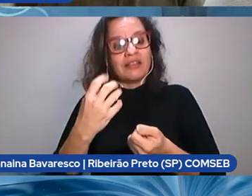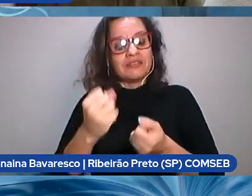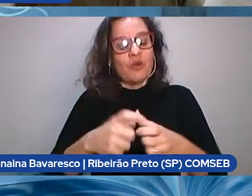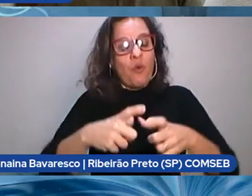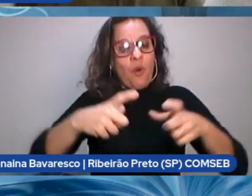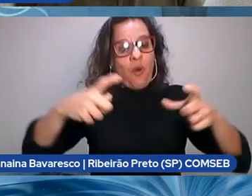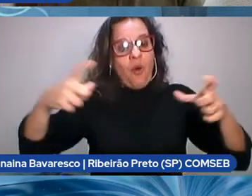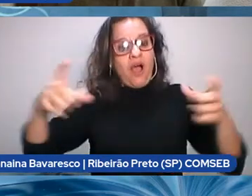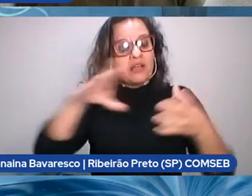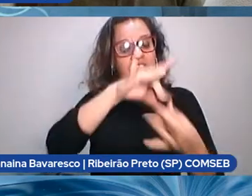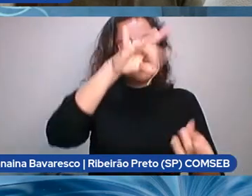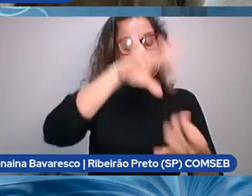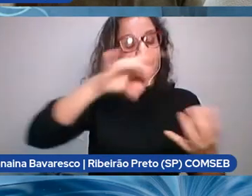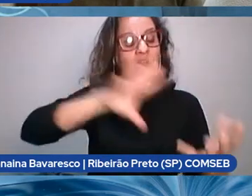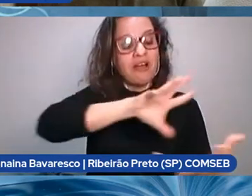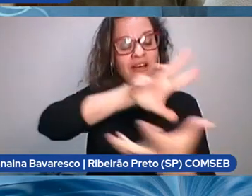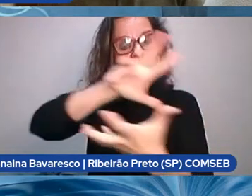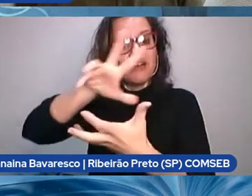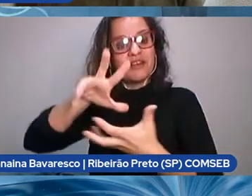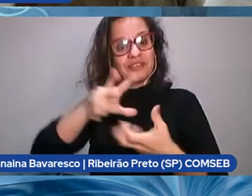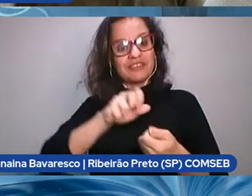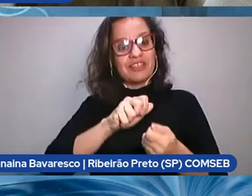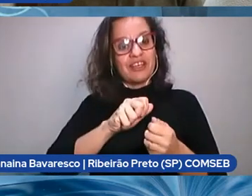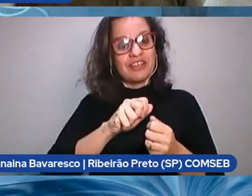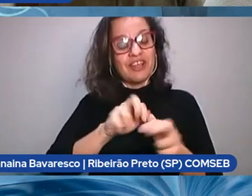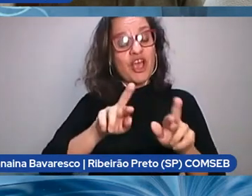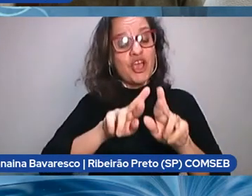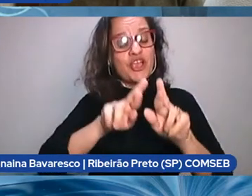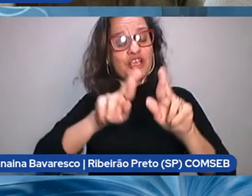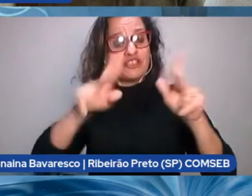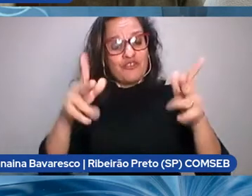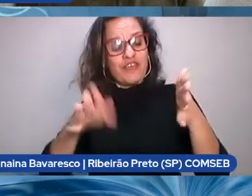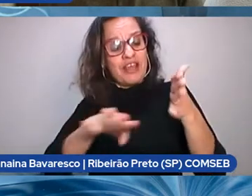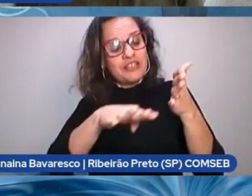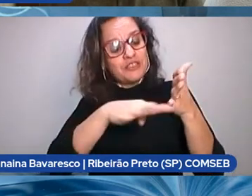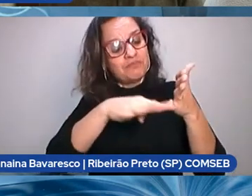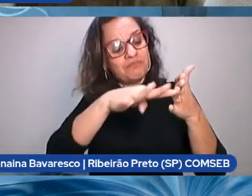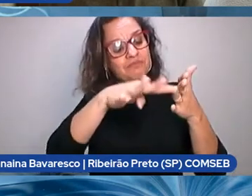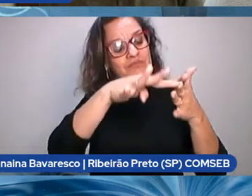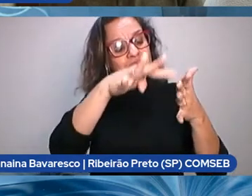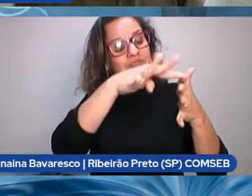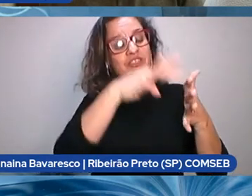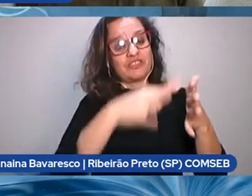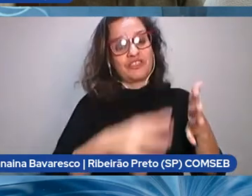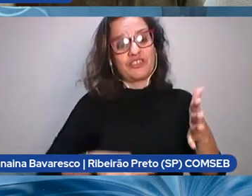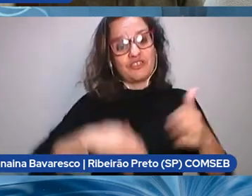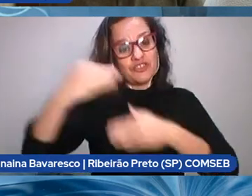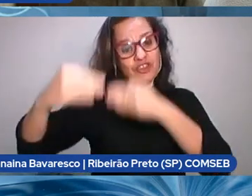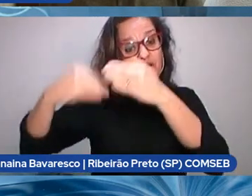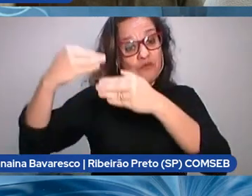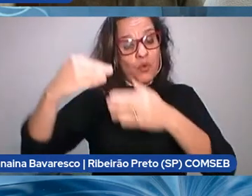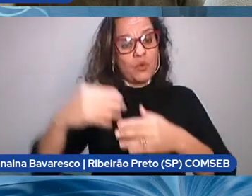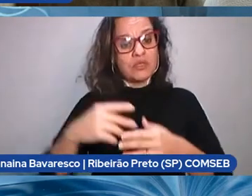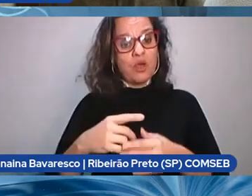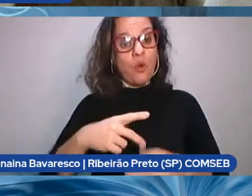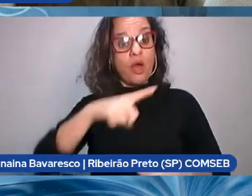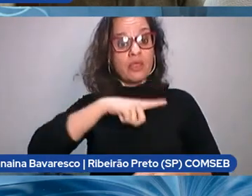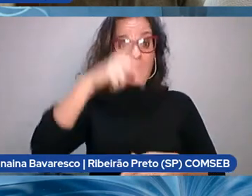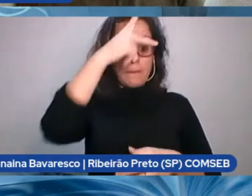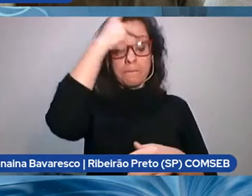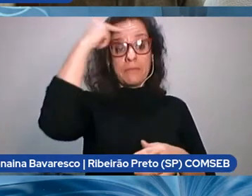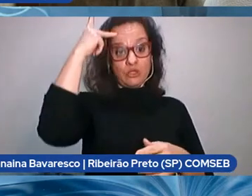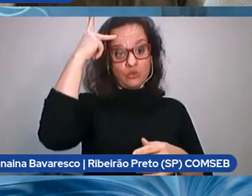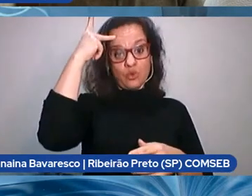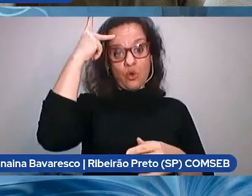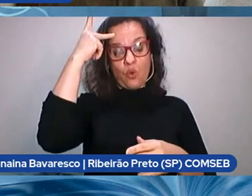que habitam o planeta Terra, que estão em diferentes estágios evolutivos. E há pessoas que, quando lê